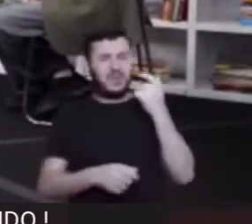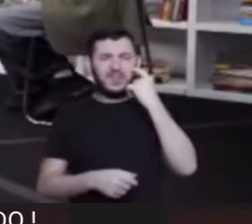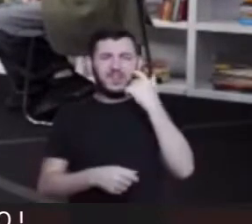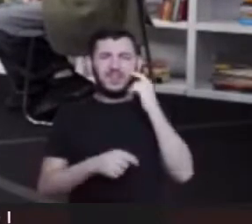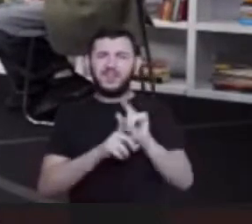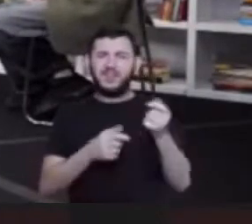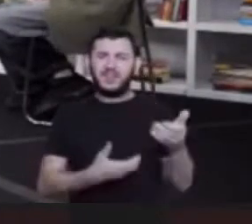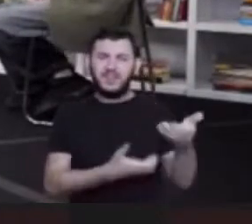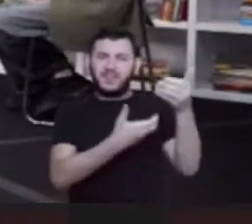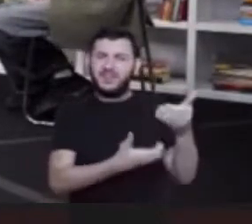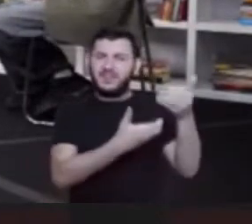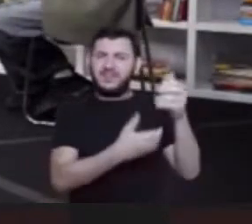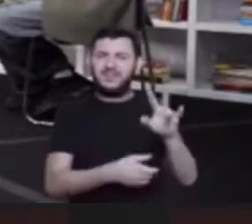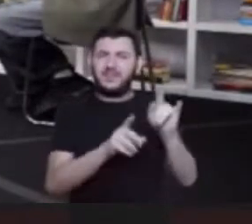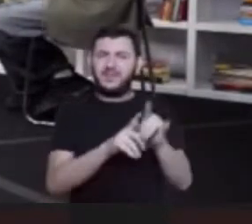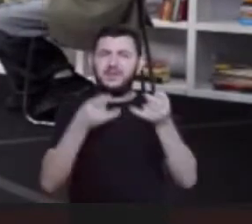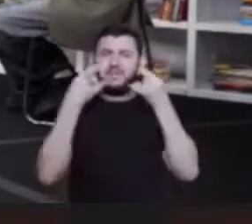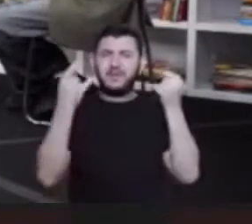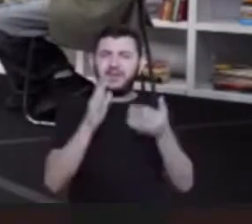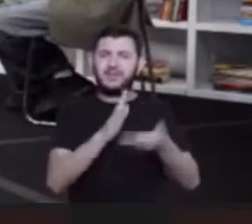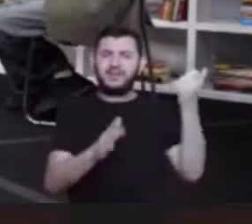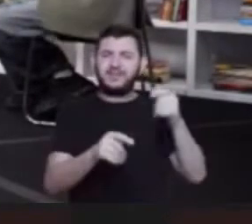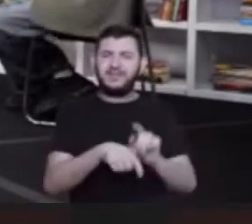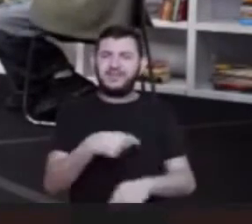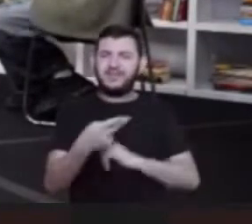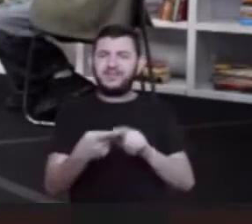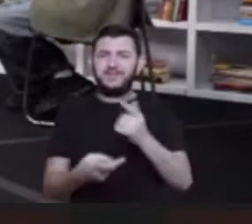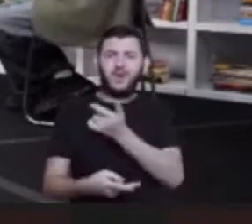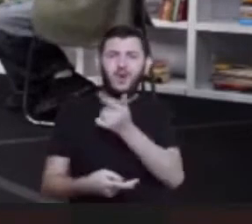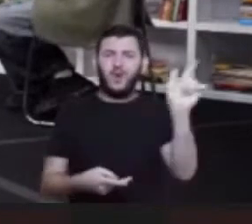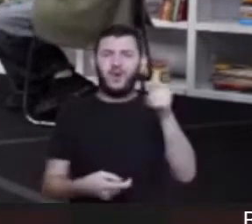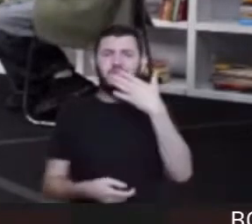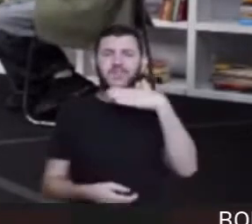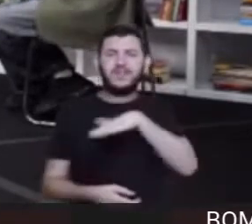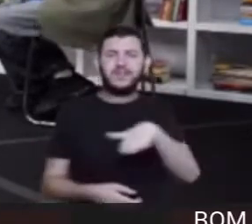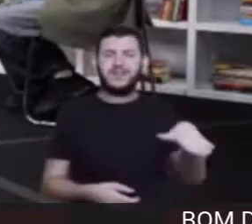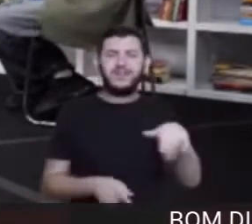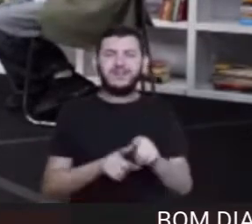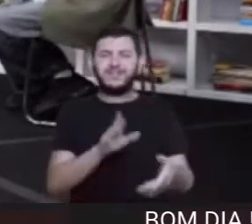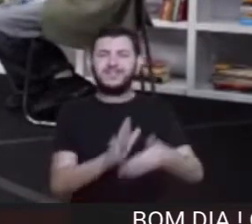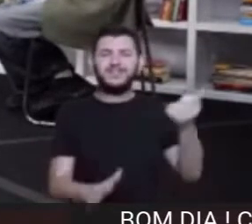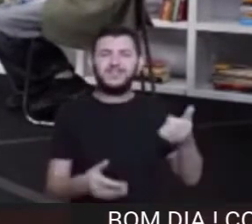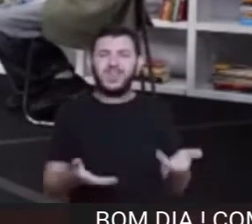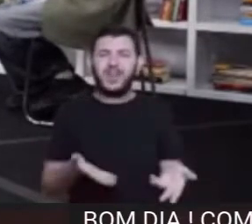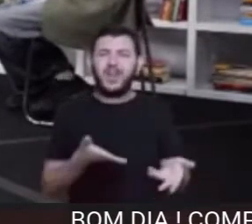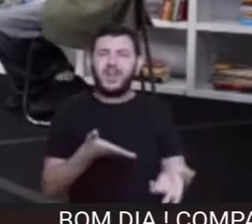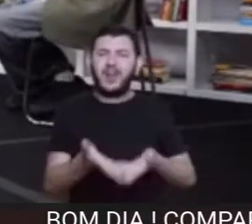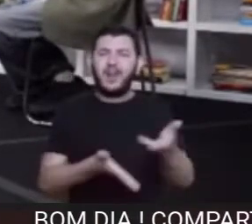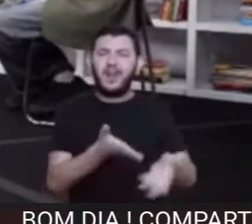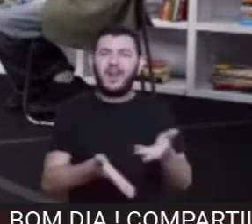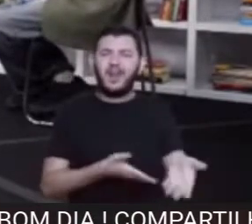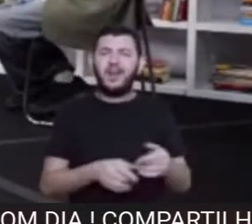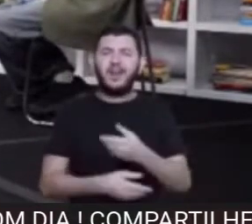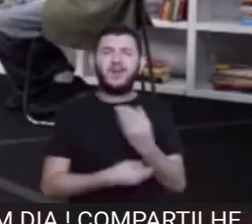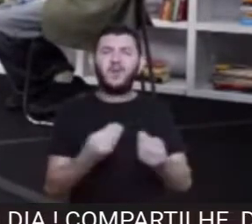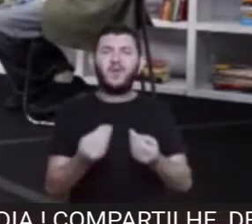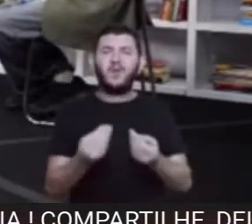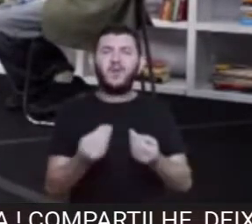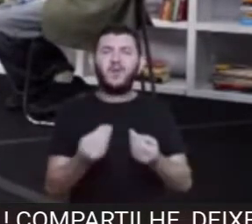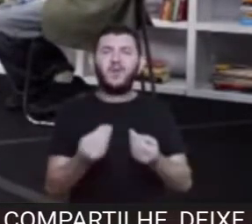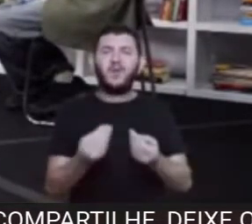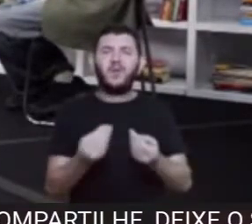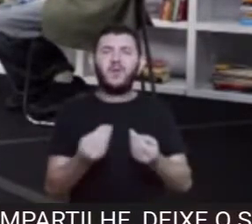palanque uma menina também a tirar a máscara. Como é que o senhor reagiu a isso? Como é que o senhor está sentindo isso? Olha, essas